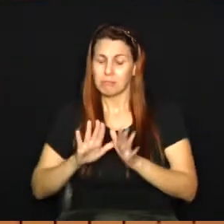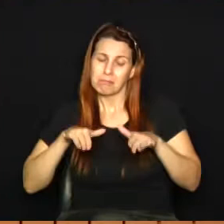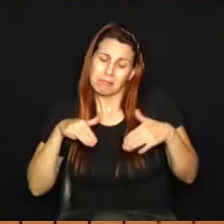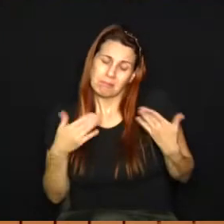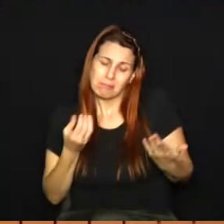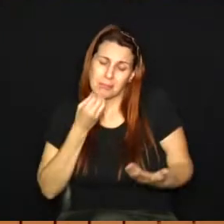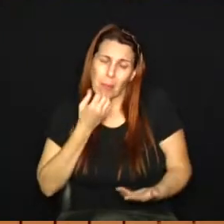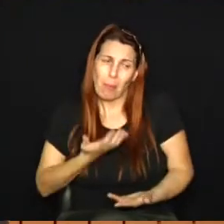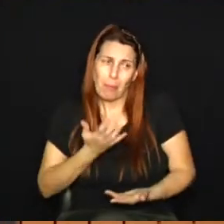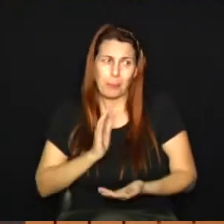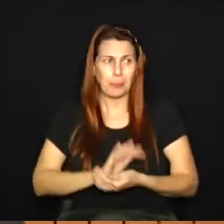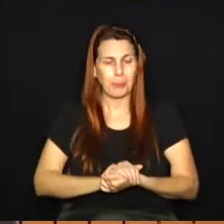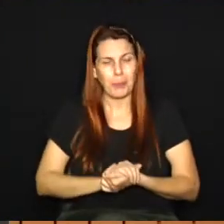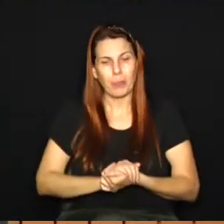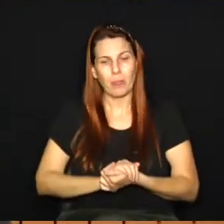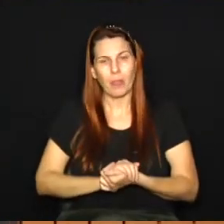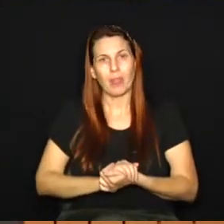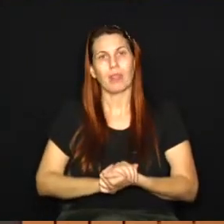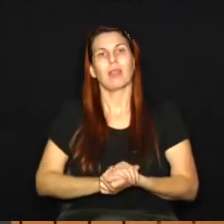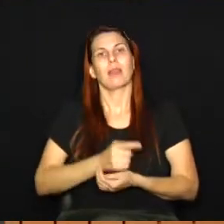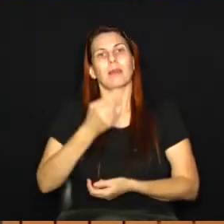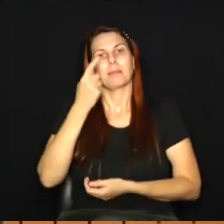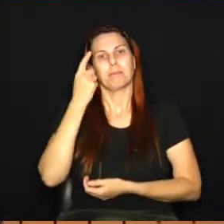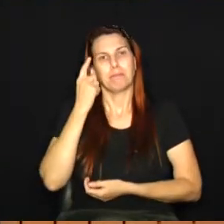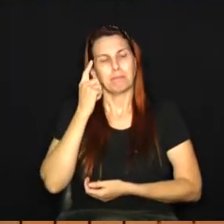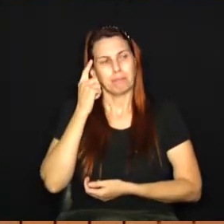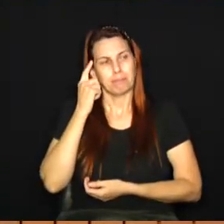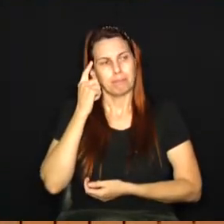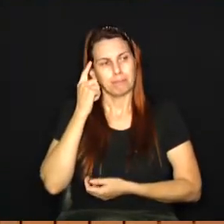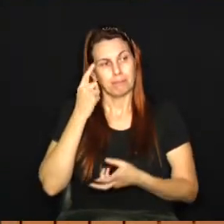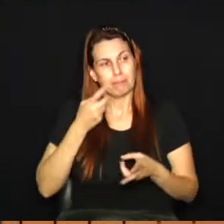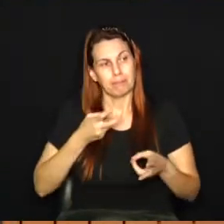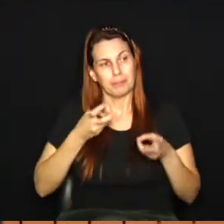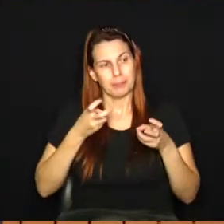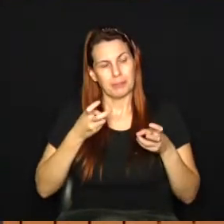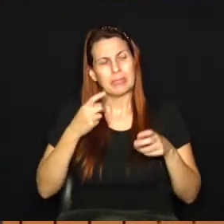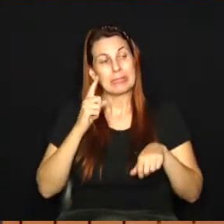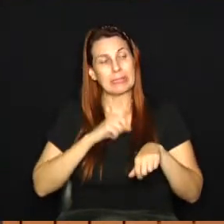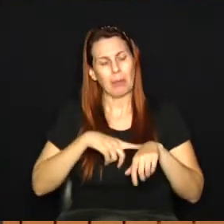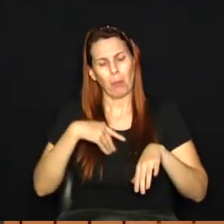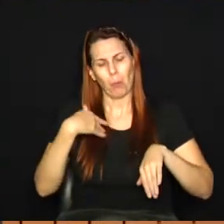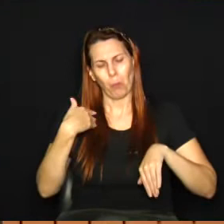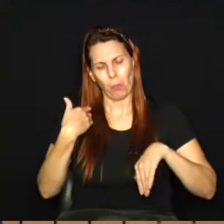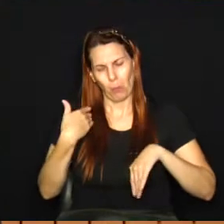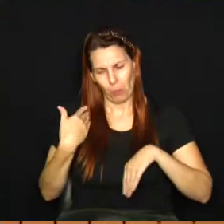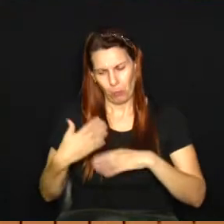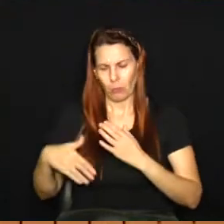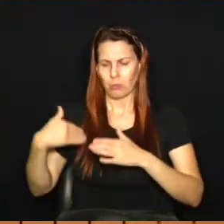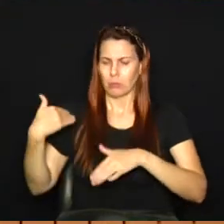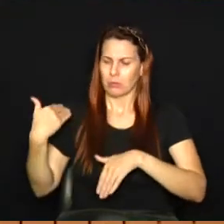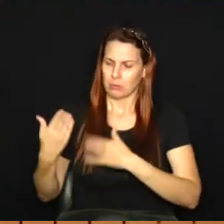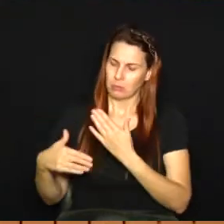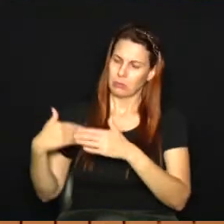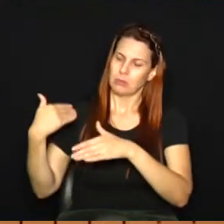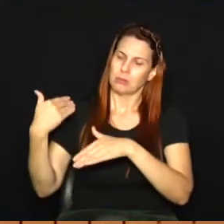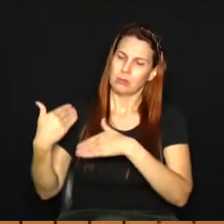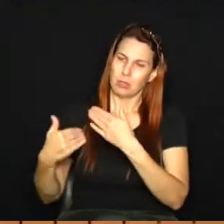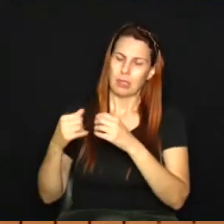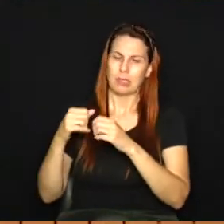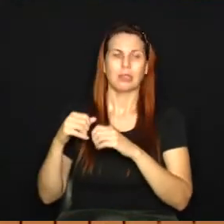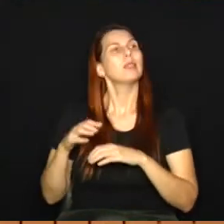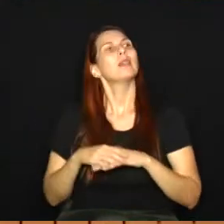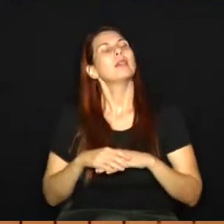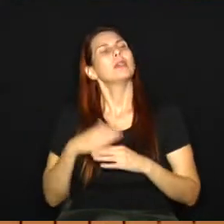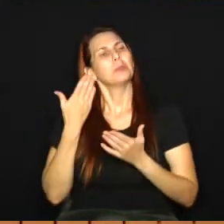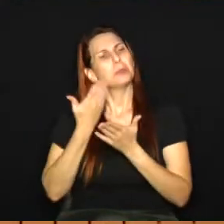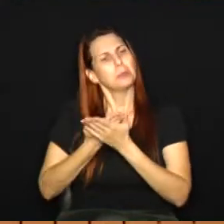olha, digo a vocês, o tempo passou. a vivência de seminário, a vida do